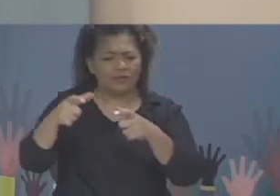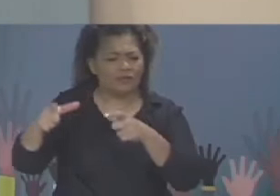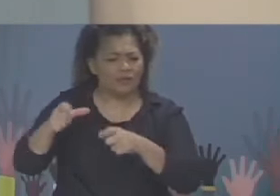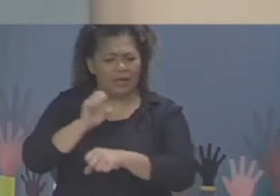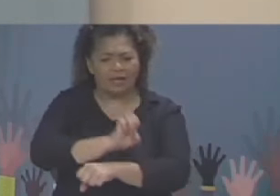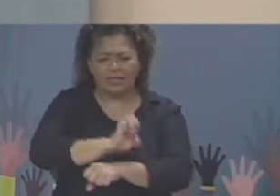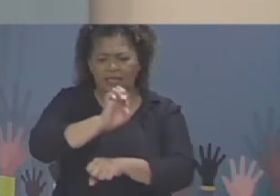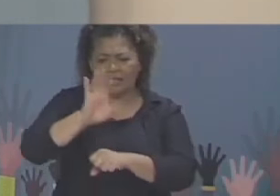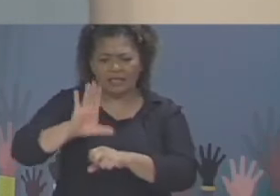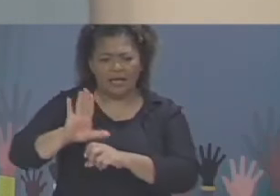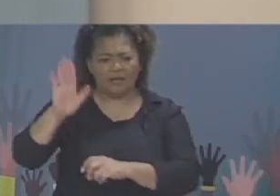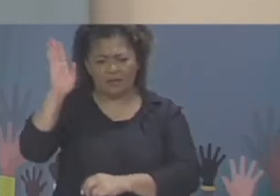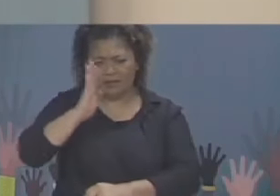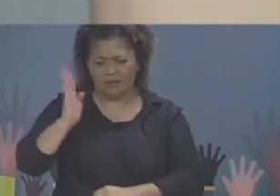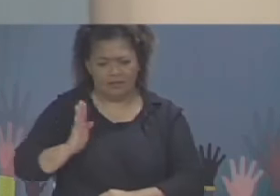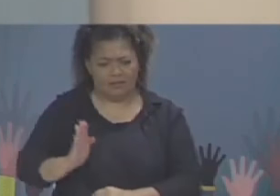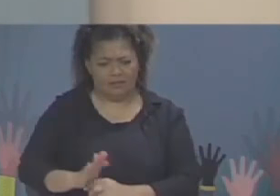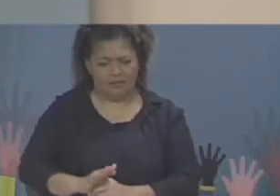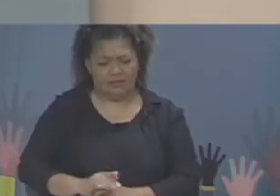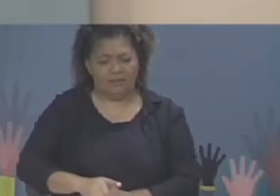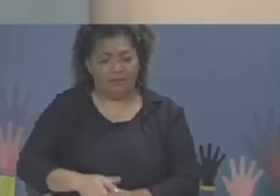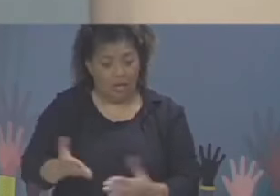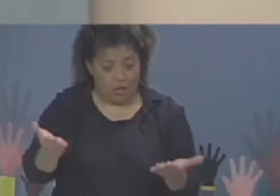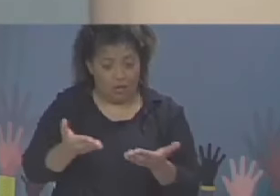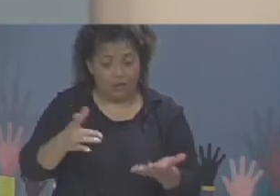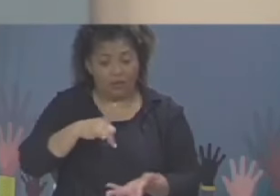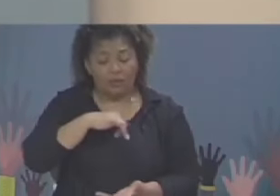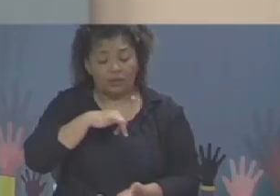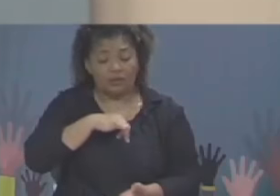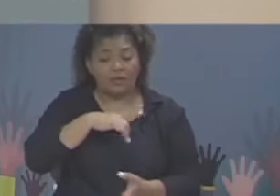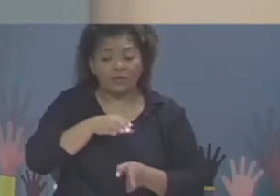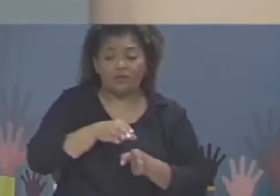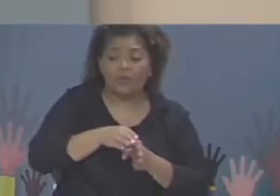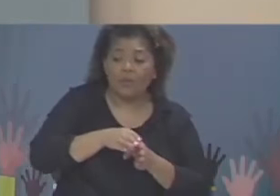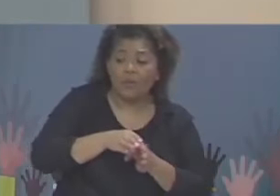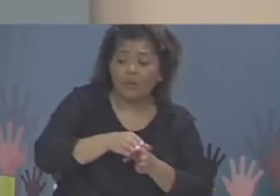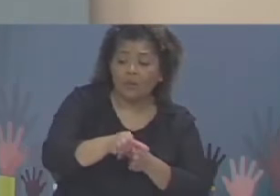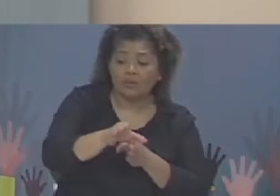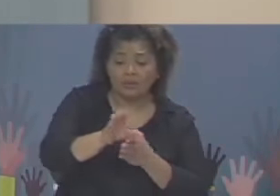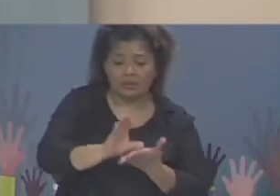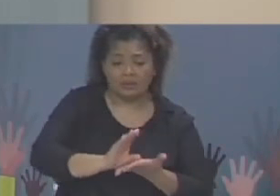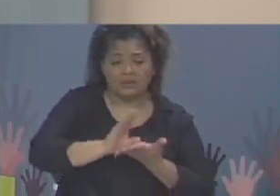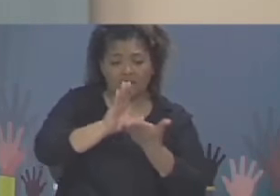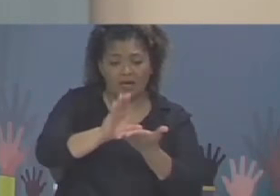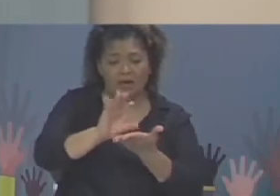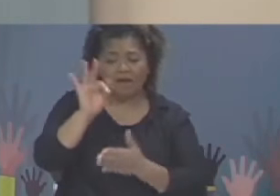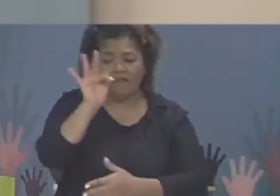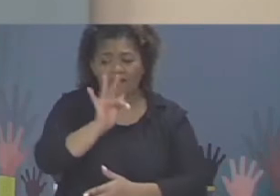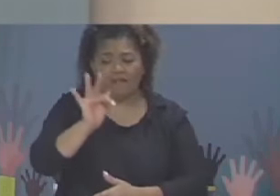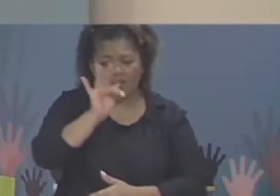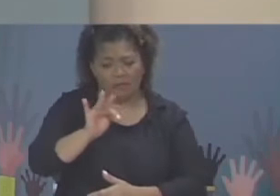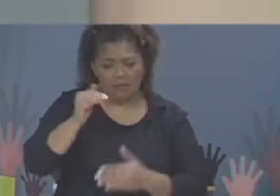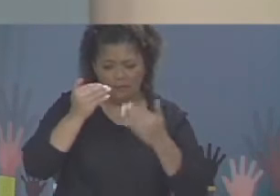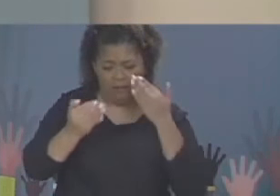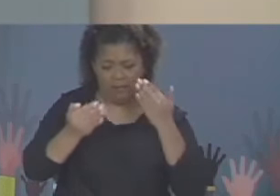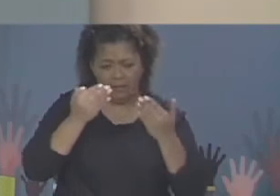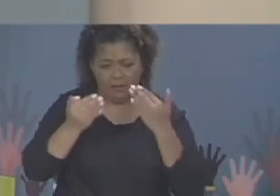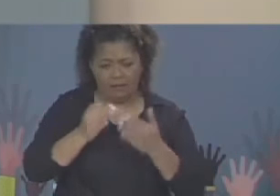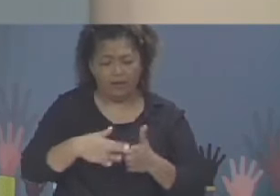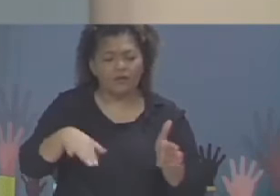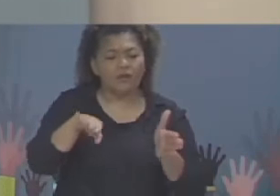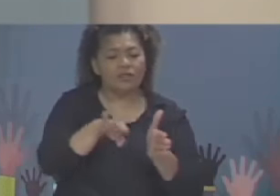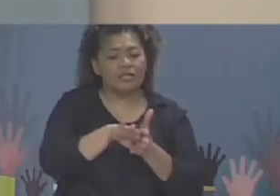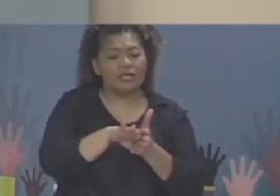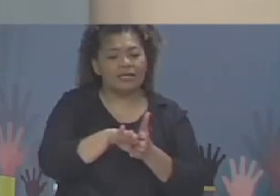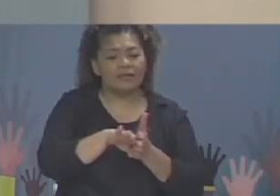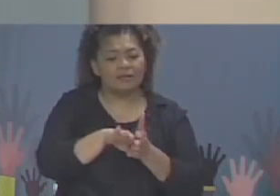um novo Conselho Federal de Psicologia. Nós temos na teimosia a nossa maior virtude e nós chegamos aqui graças a